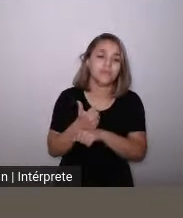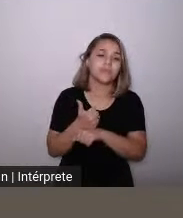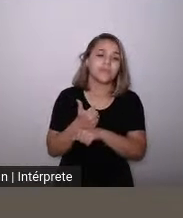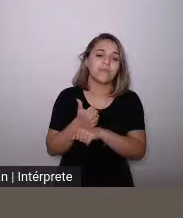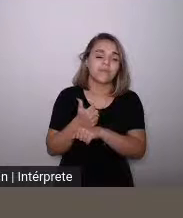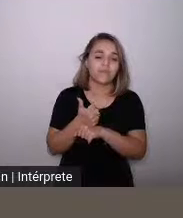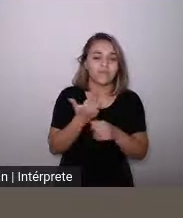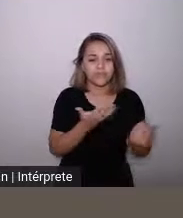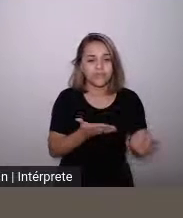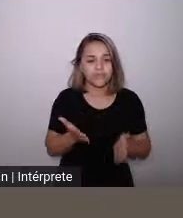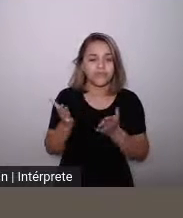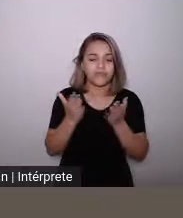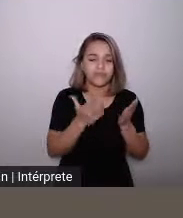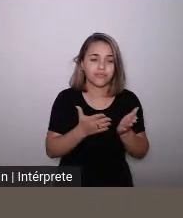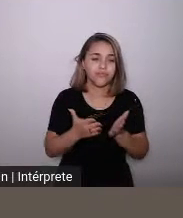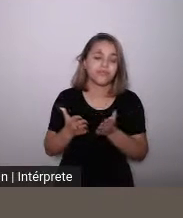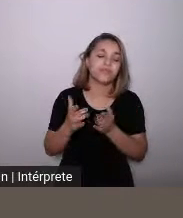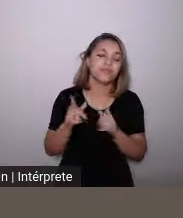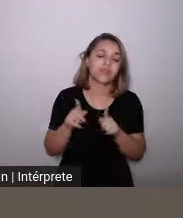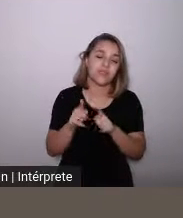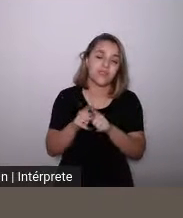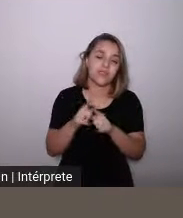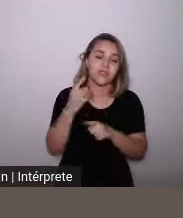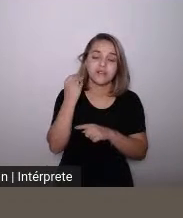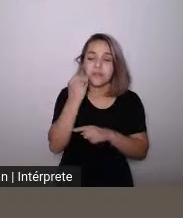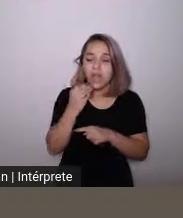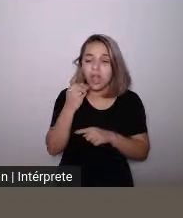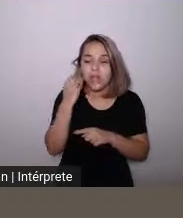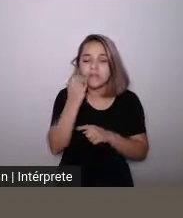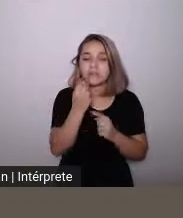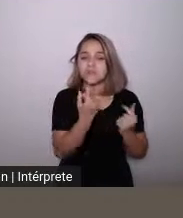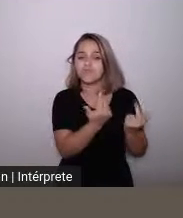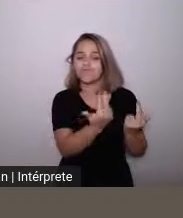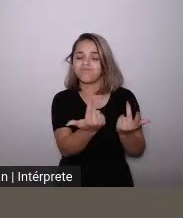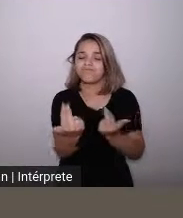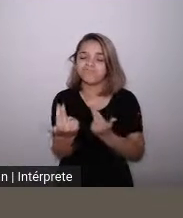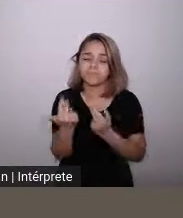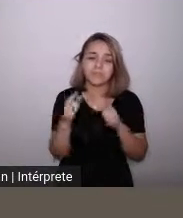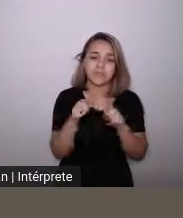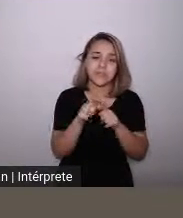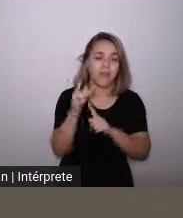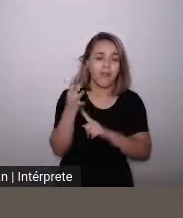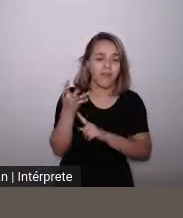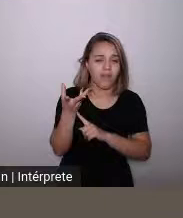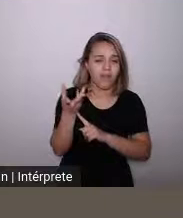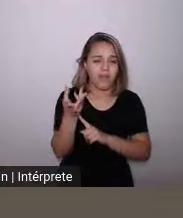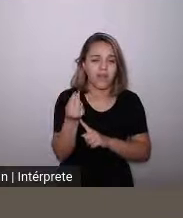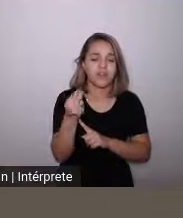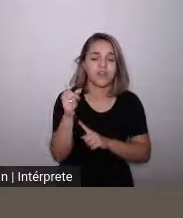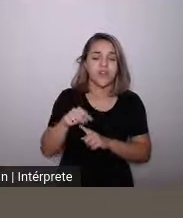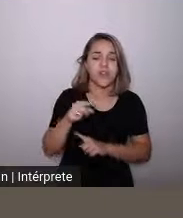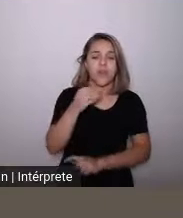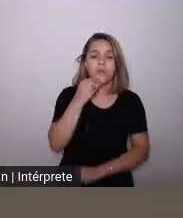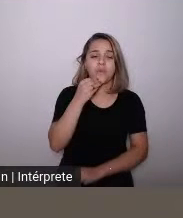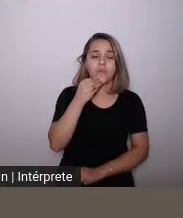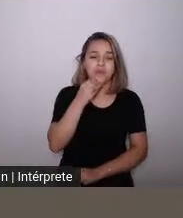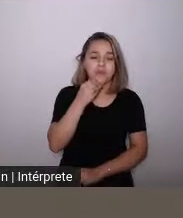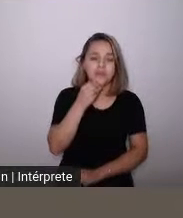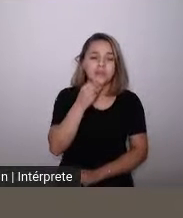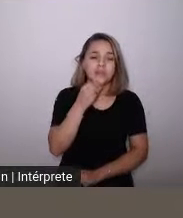produção, surgiram e foram em busca de experiências incomuns, e para quem a arte era o último refúgio antes da mais